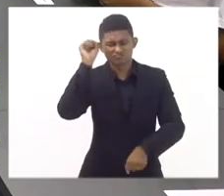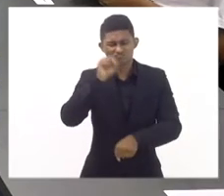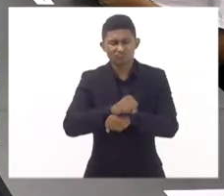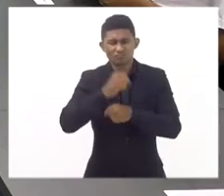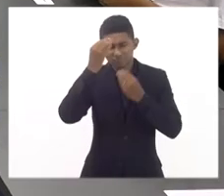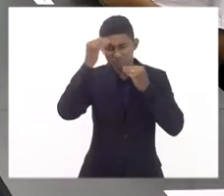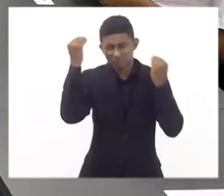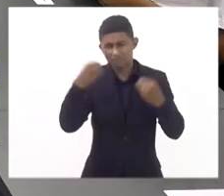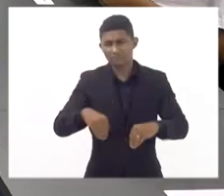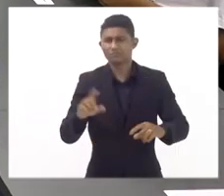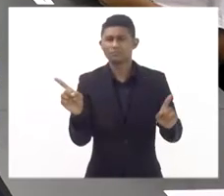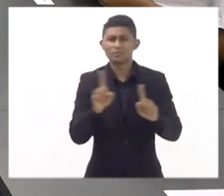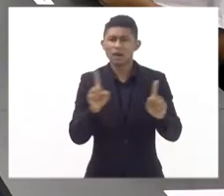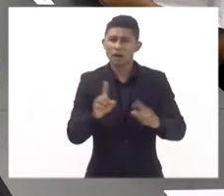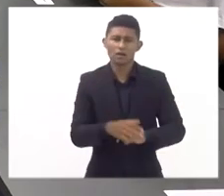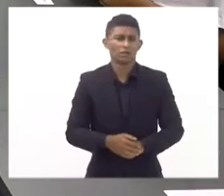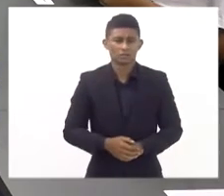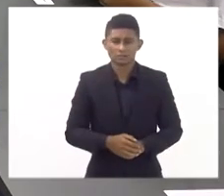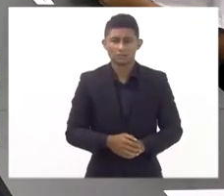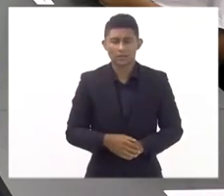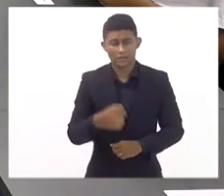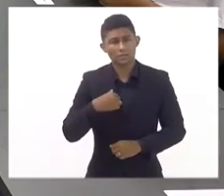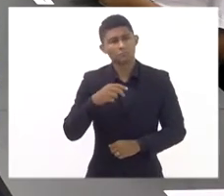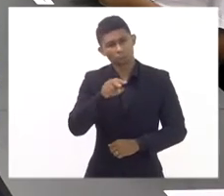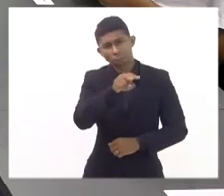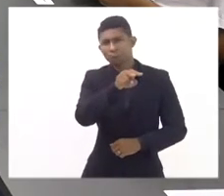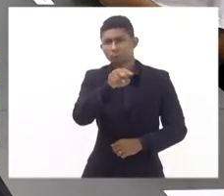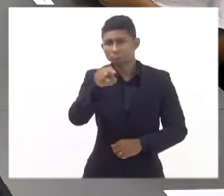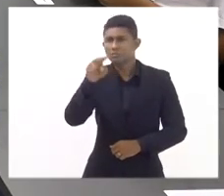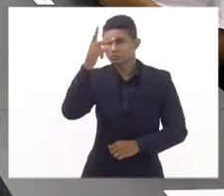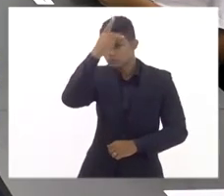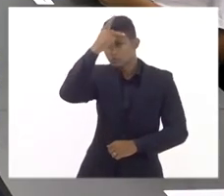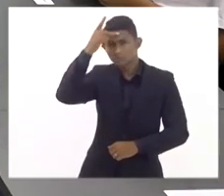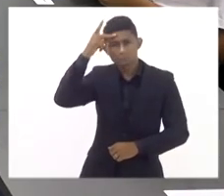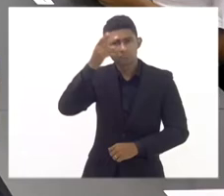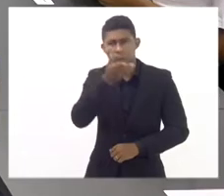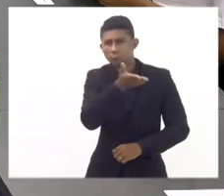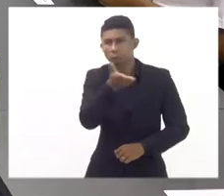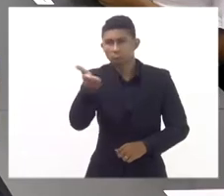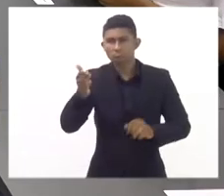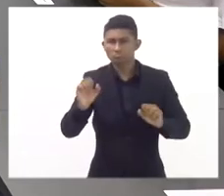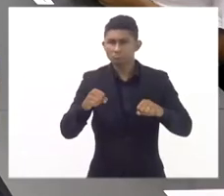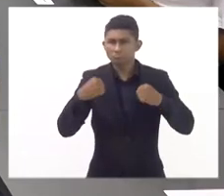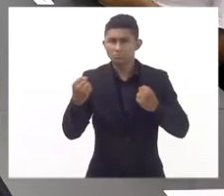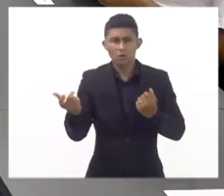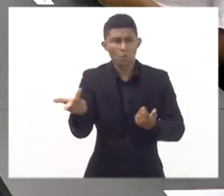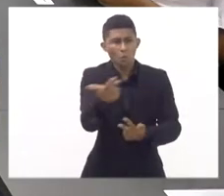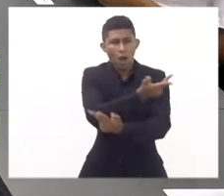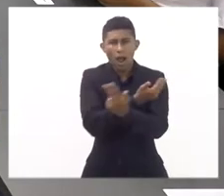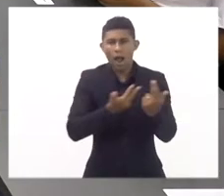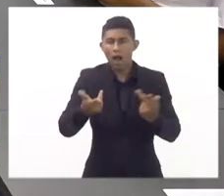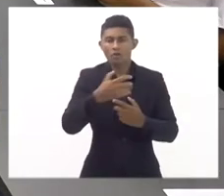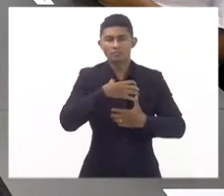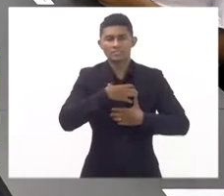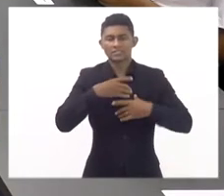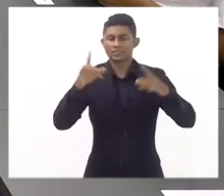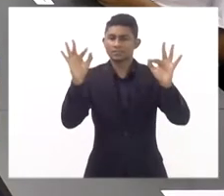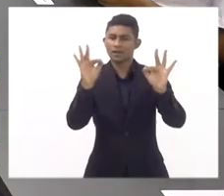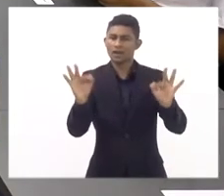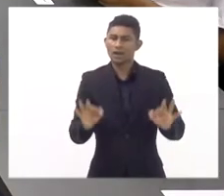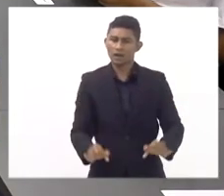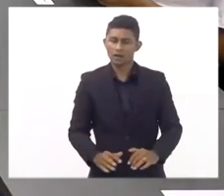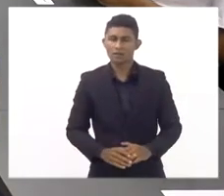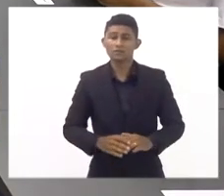de ver que existem também outras pessoas se posicionando dessa forma, tá? Porque